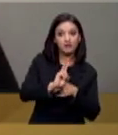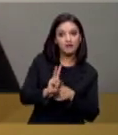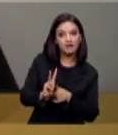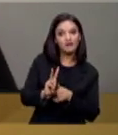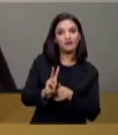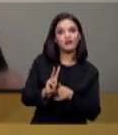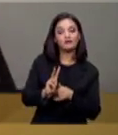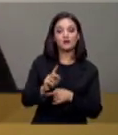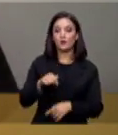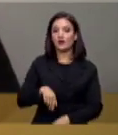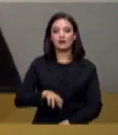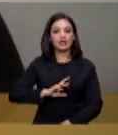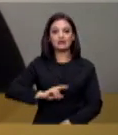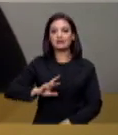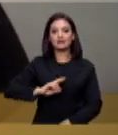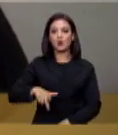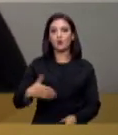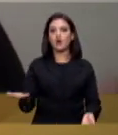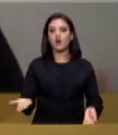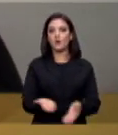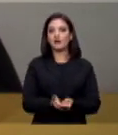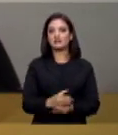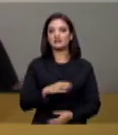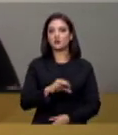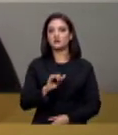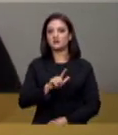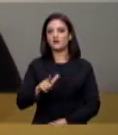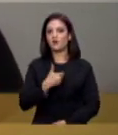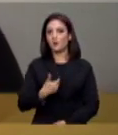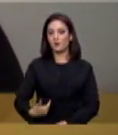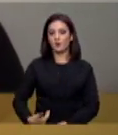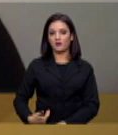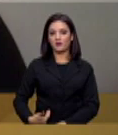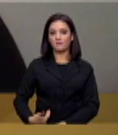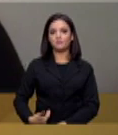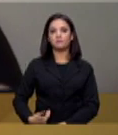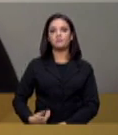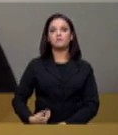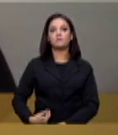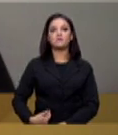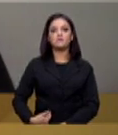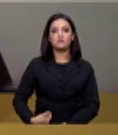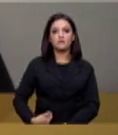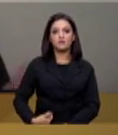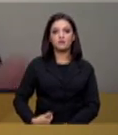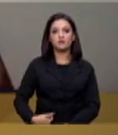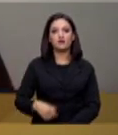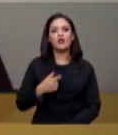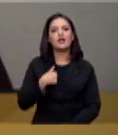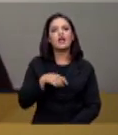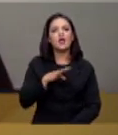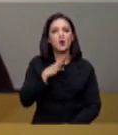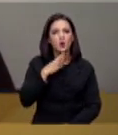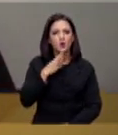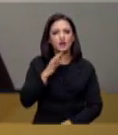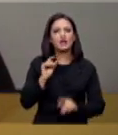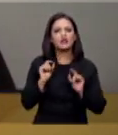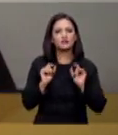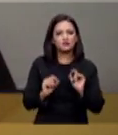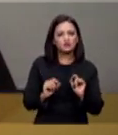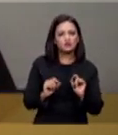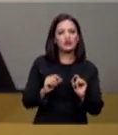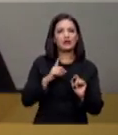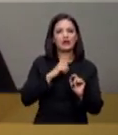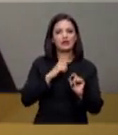aqui examinando uma ação civil pública. Eu conheço o Instituto da Fungibilidade dos Recursos, mas